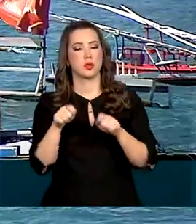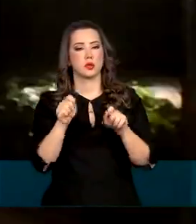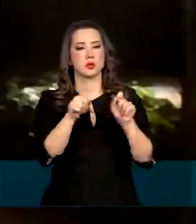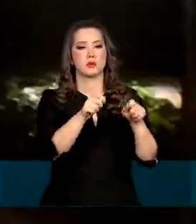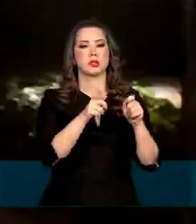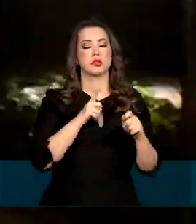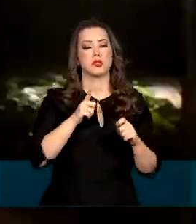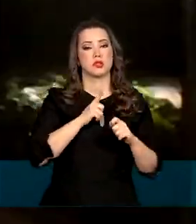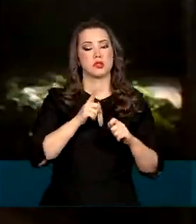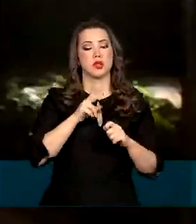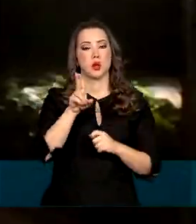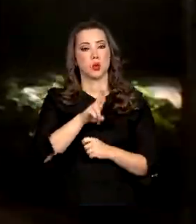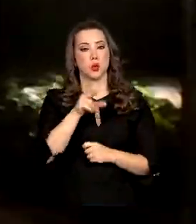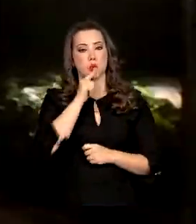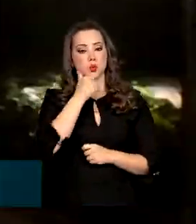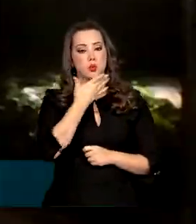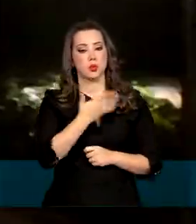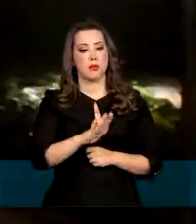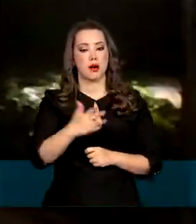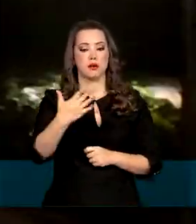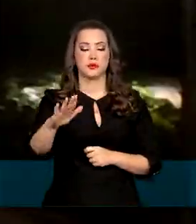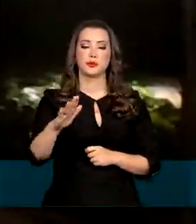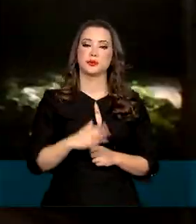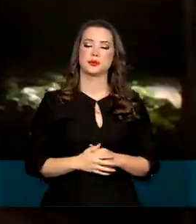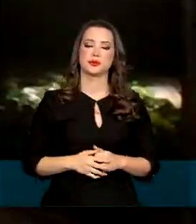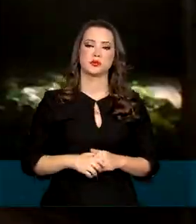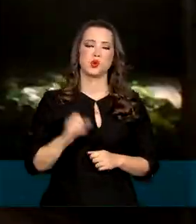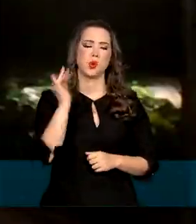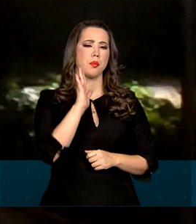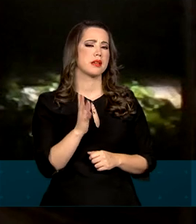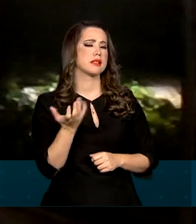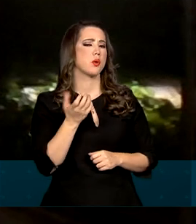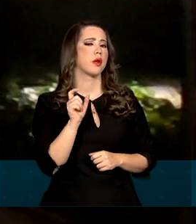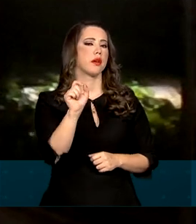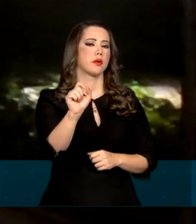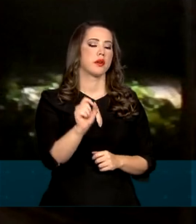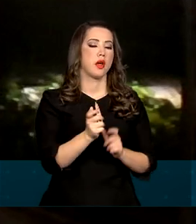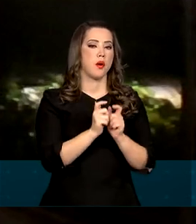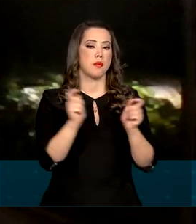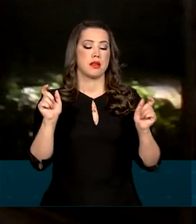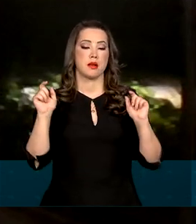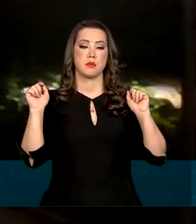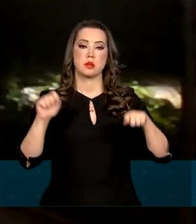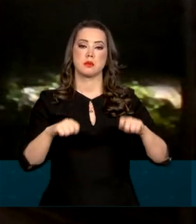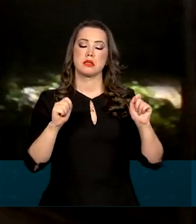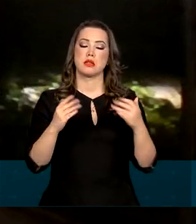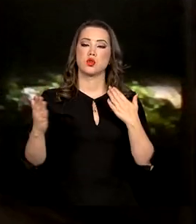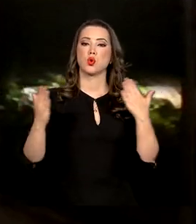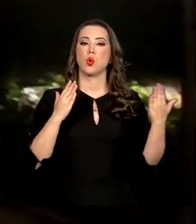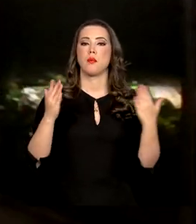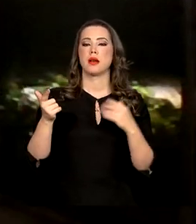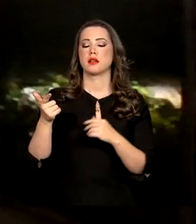oceano. O que o Brasil quer é aumentar o seu protagonismo em relação aos oceanos.